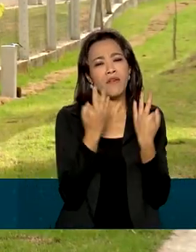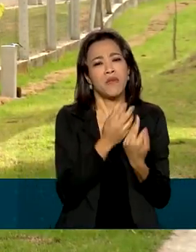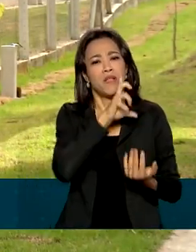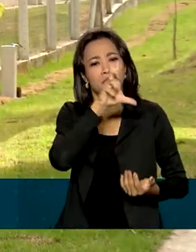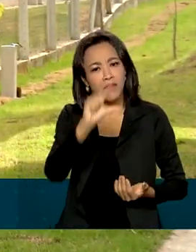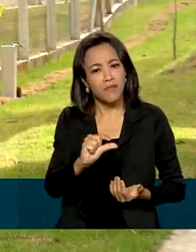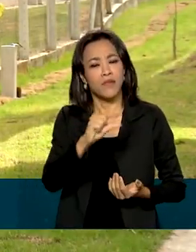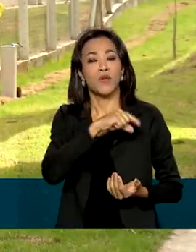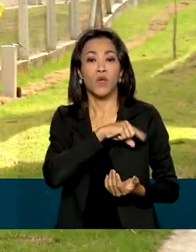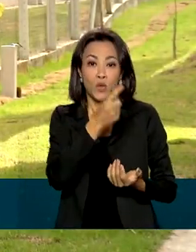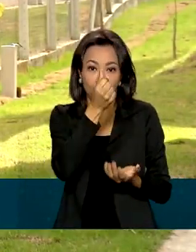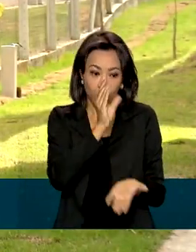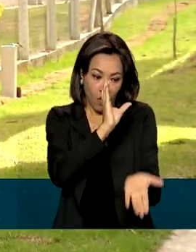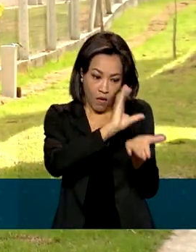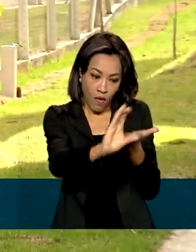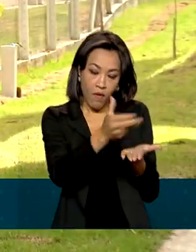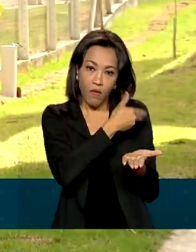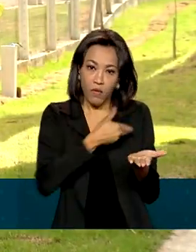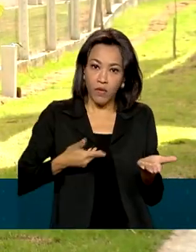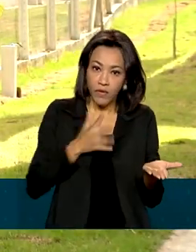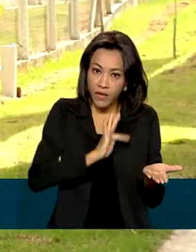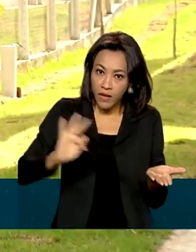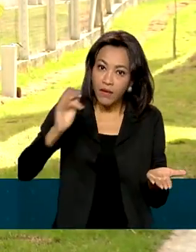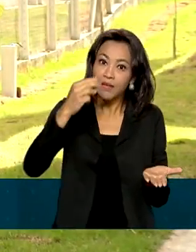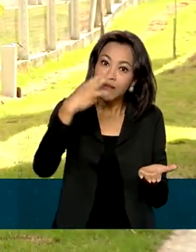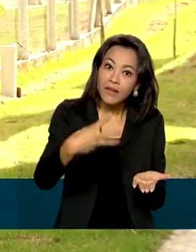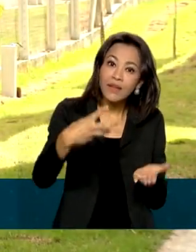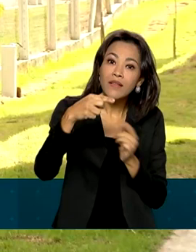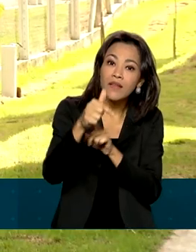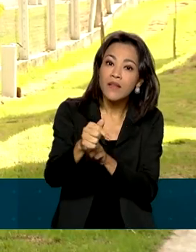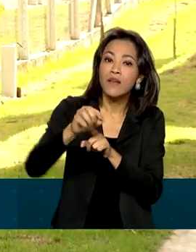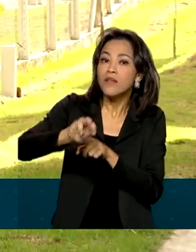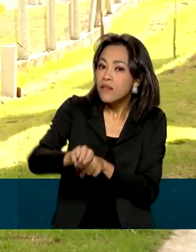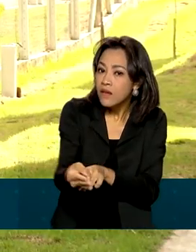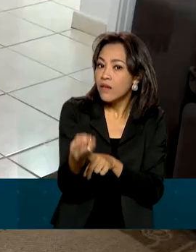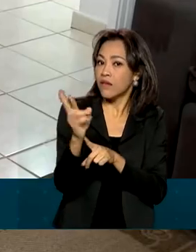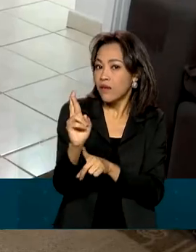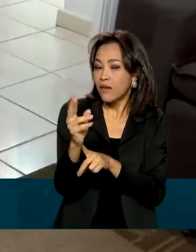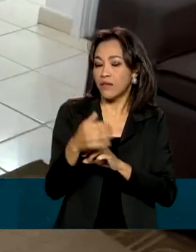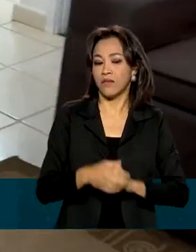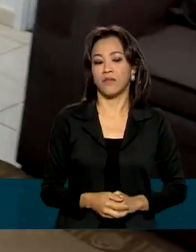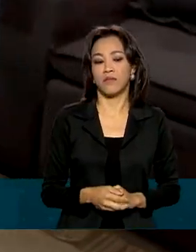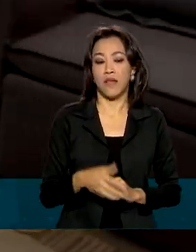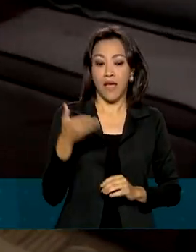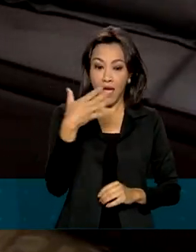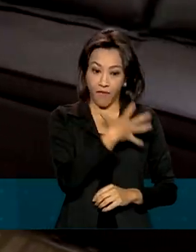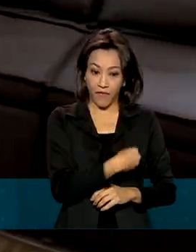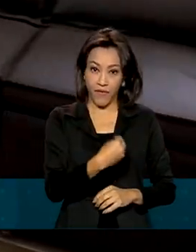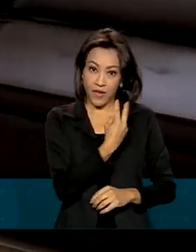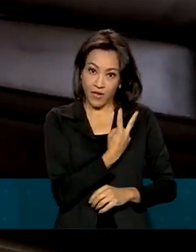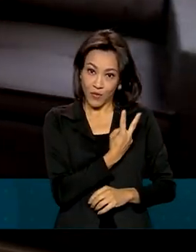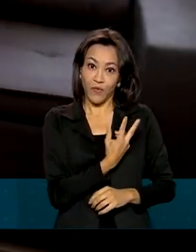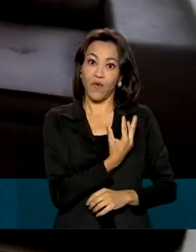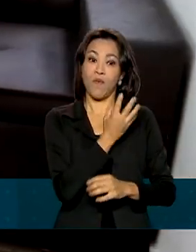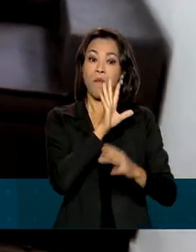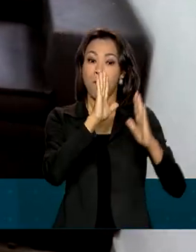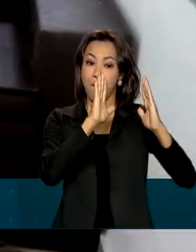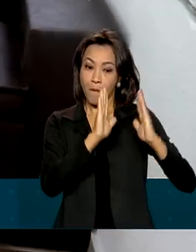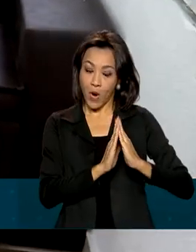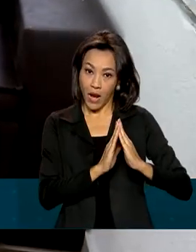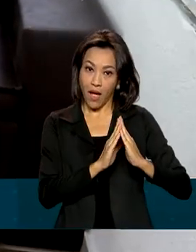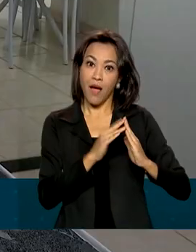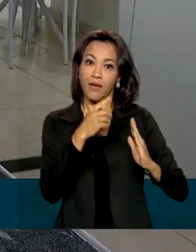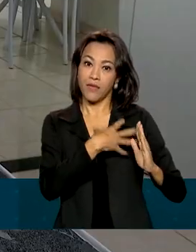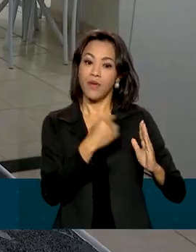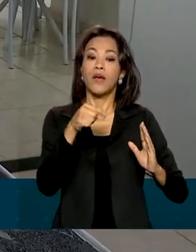investimentos federais aqui superam os 37 milhões de reais. Edmar e a filha vão morar num apartamento como este.